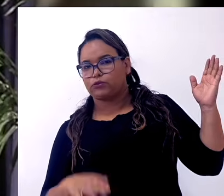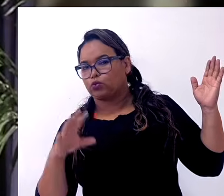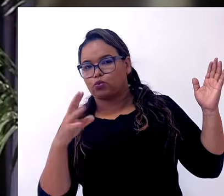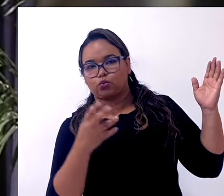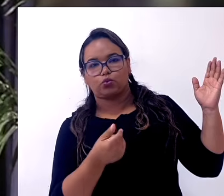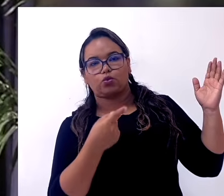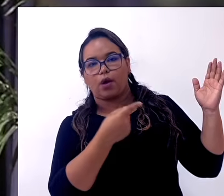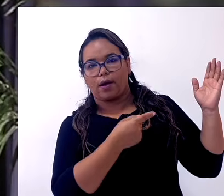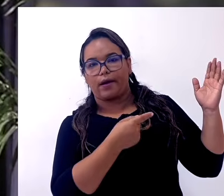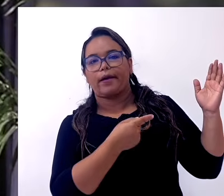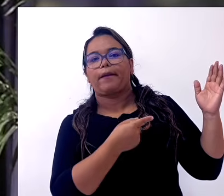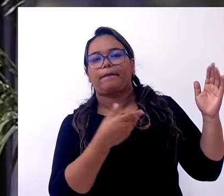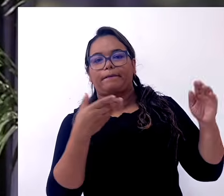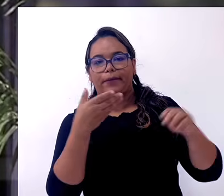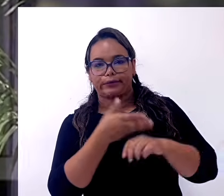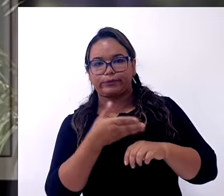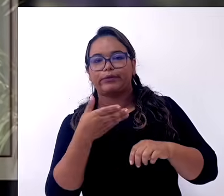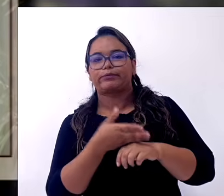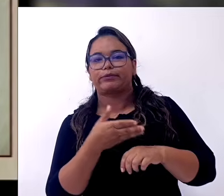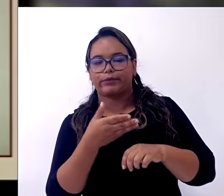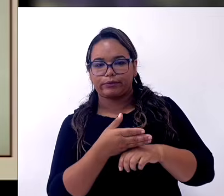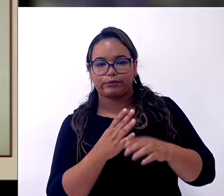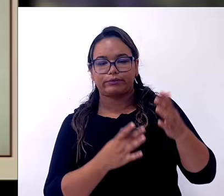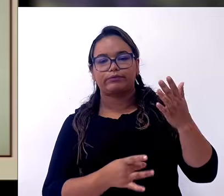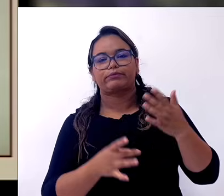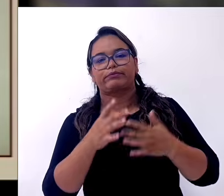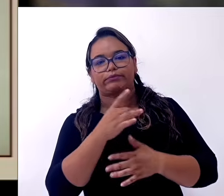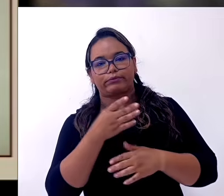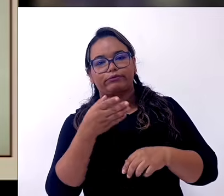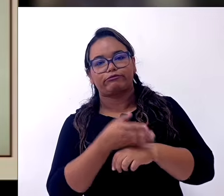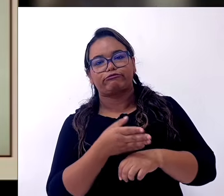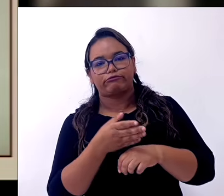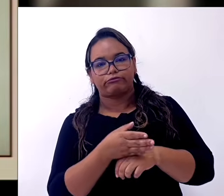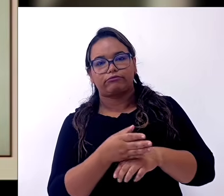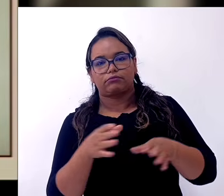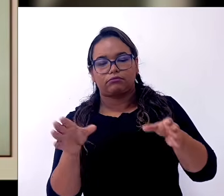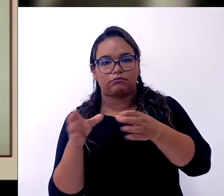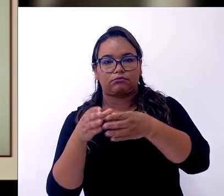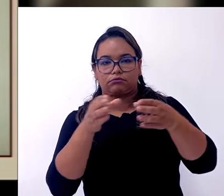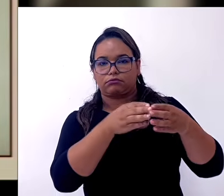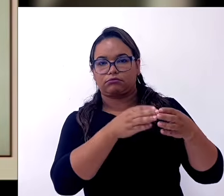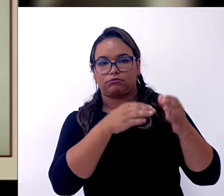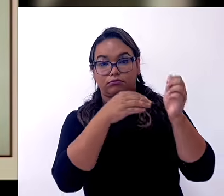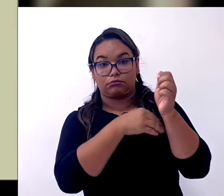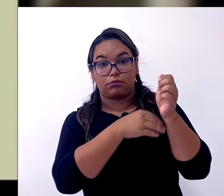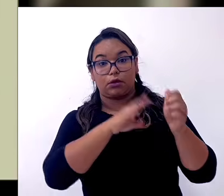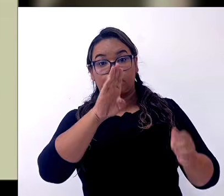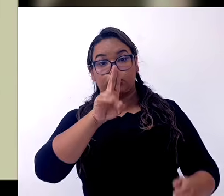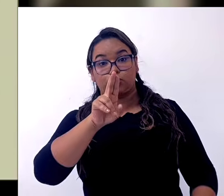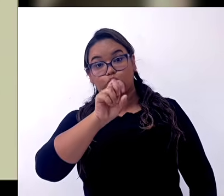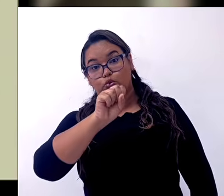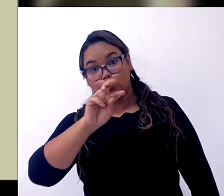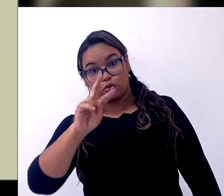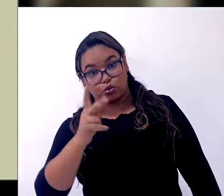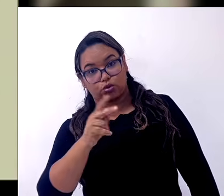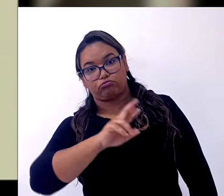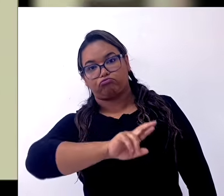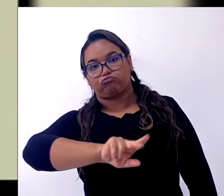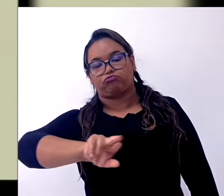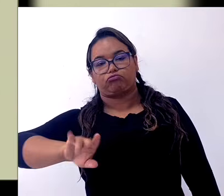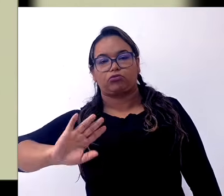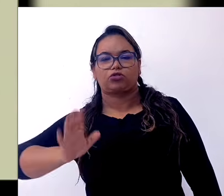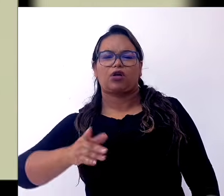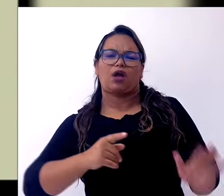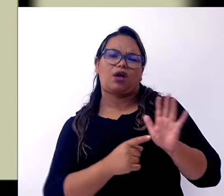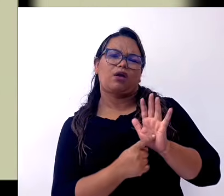é um maçom de grau 33. Aí está, eu fotografei isso na loja. E a família